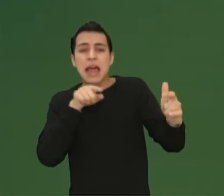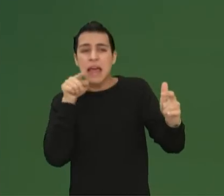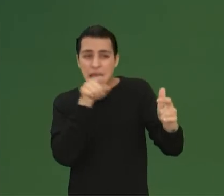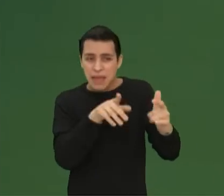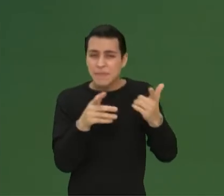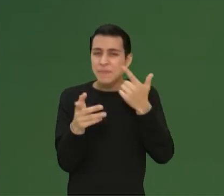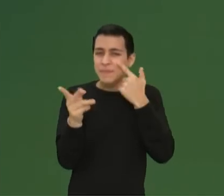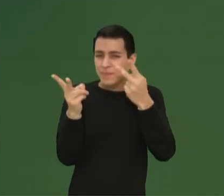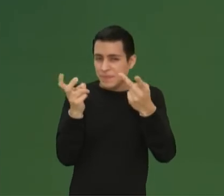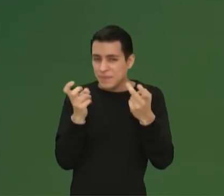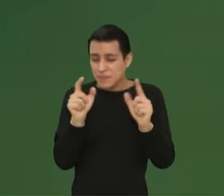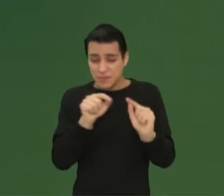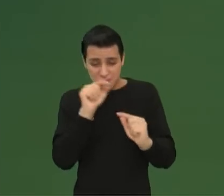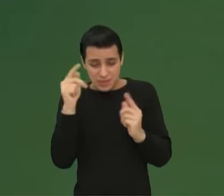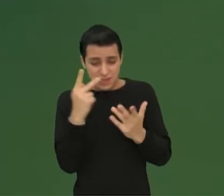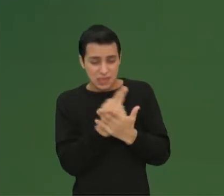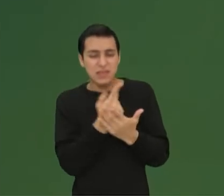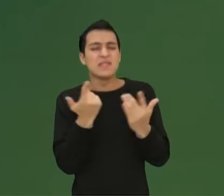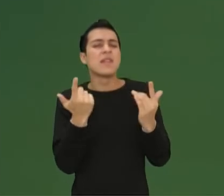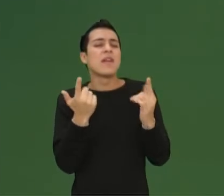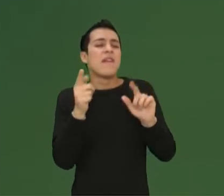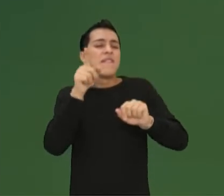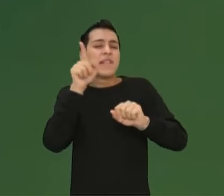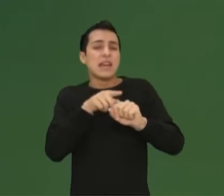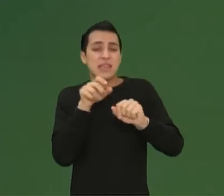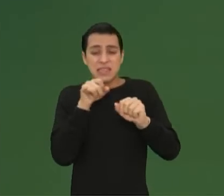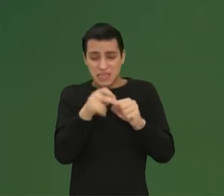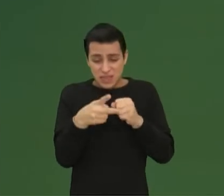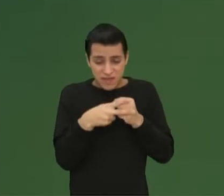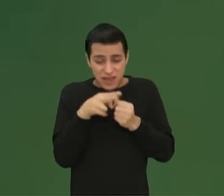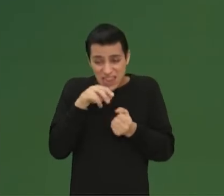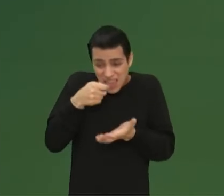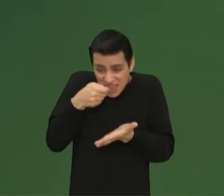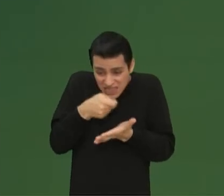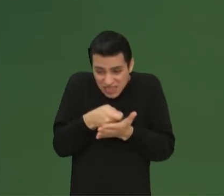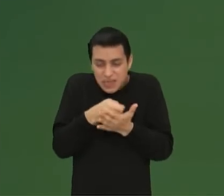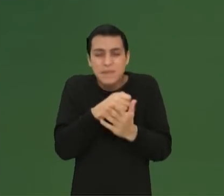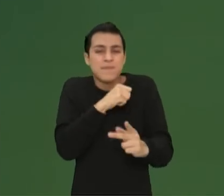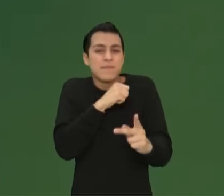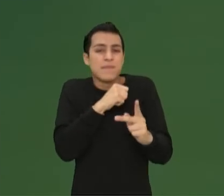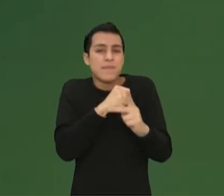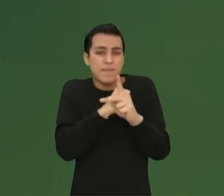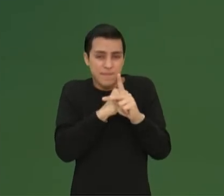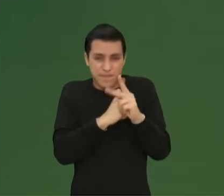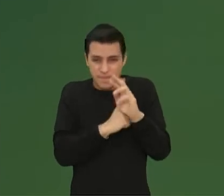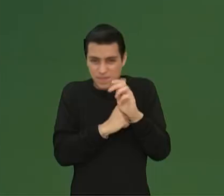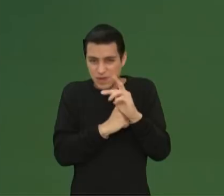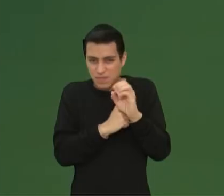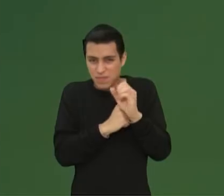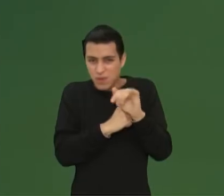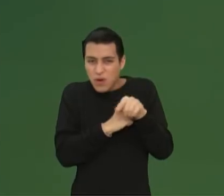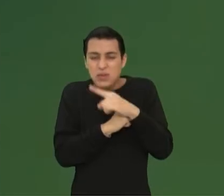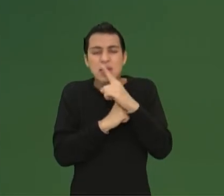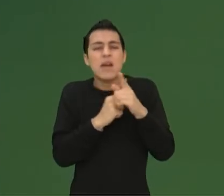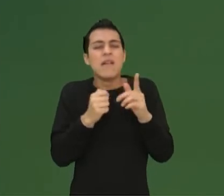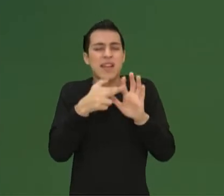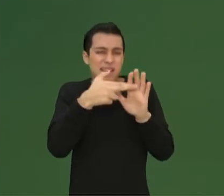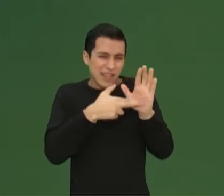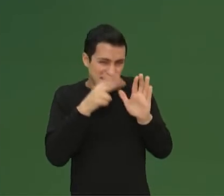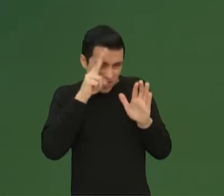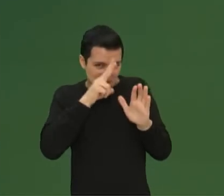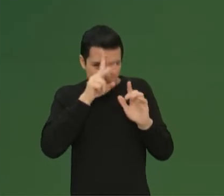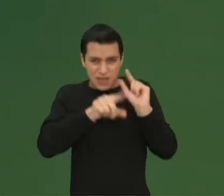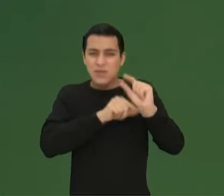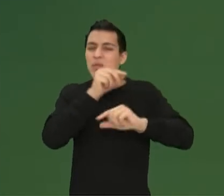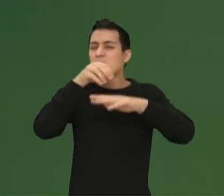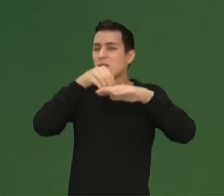Repare que só ocorreu a crase quando o verbo exigiu a preposição, fazendo aquela regrinha,